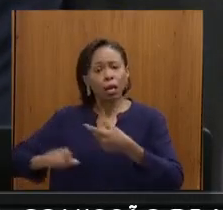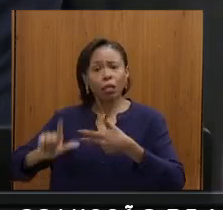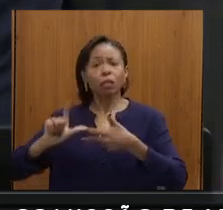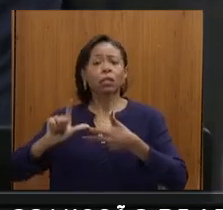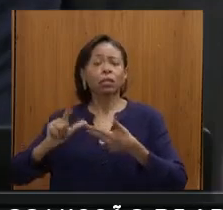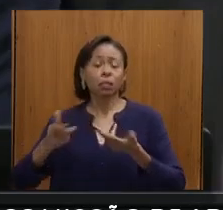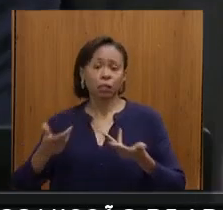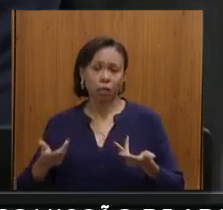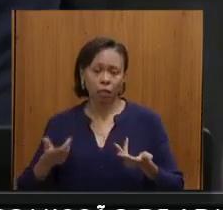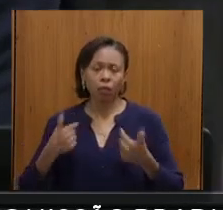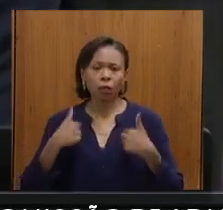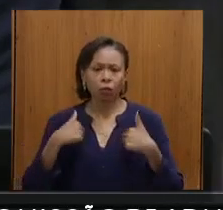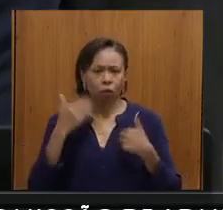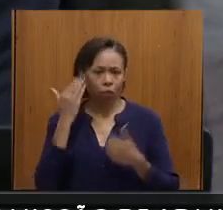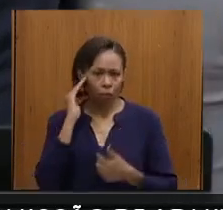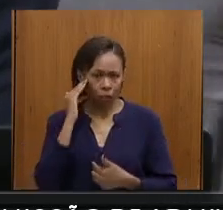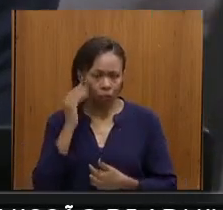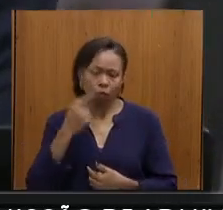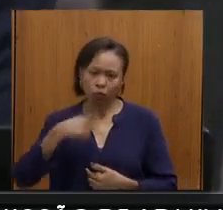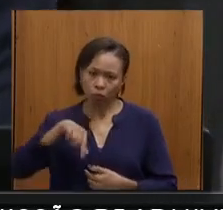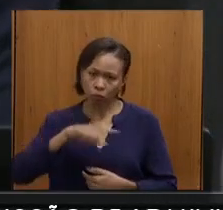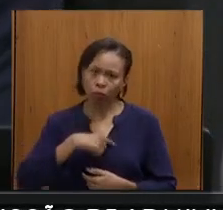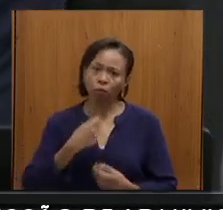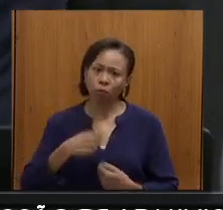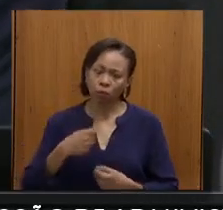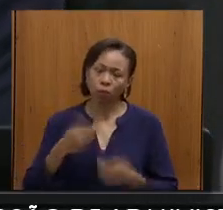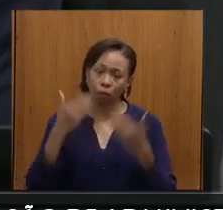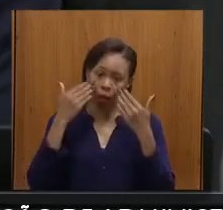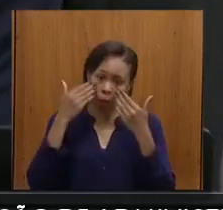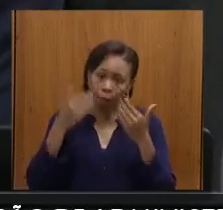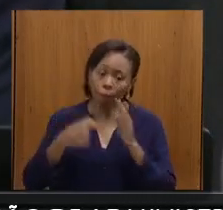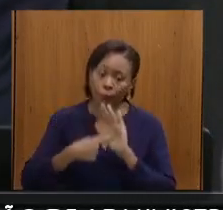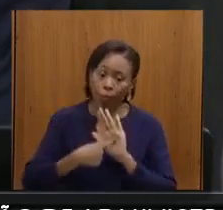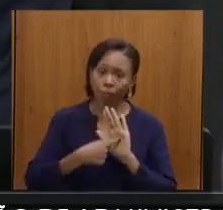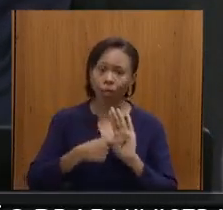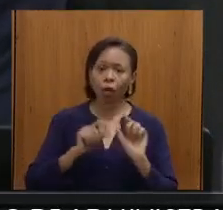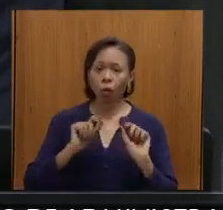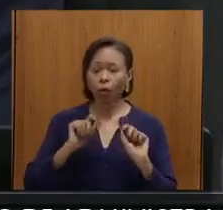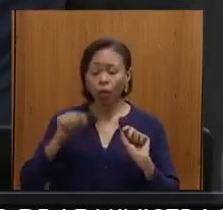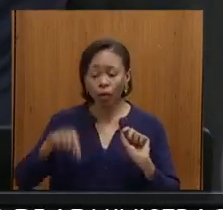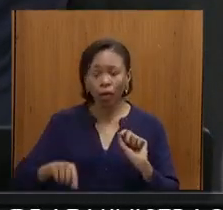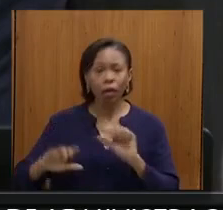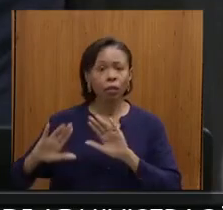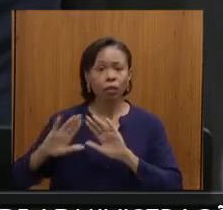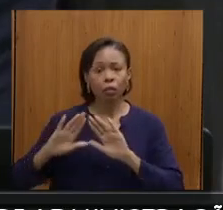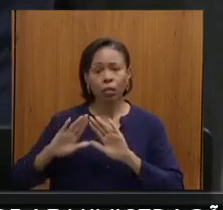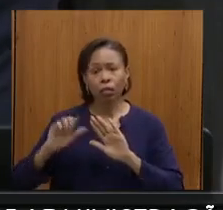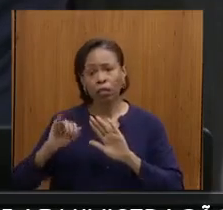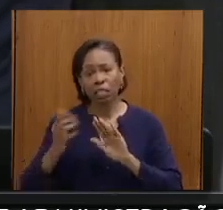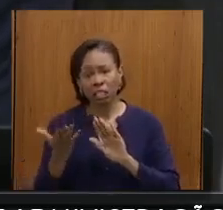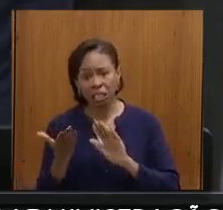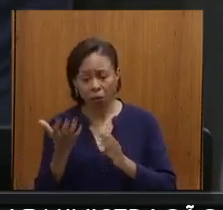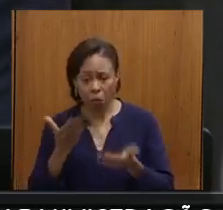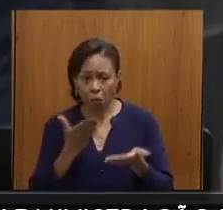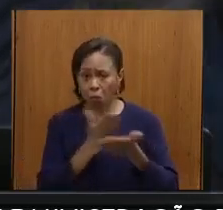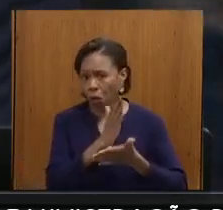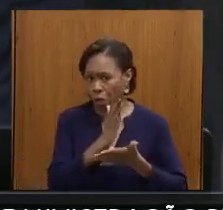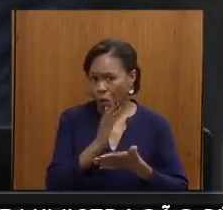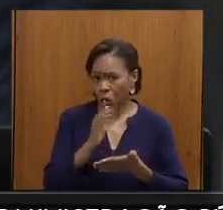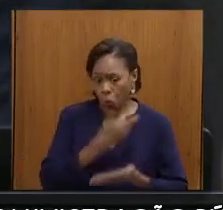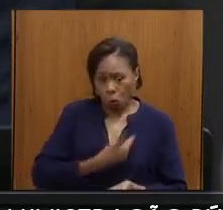entendo que nós devemos apresentar aquilo que a Assembleia se quiser aprovar o governo, mandou, beleza.